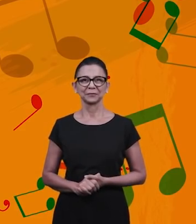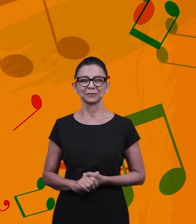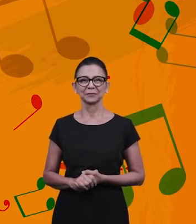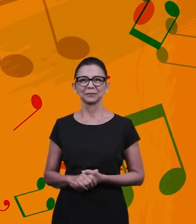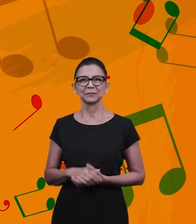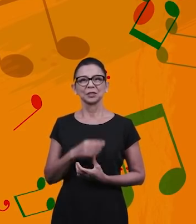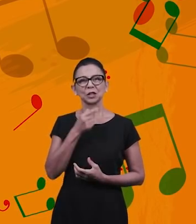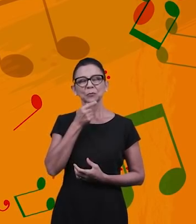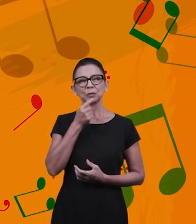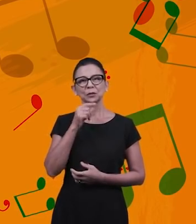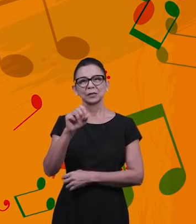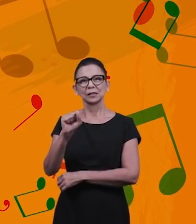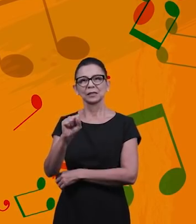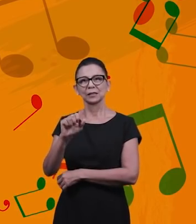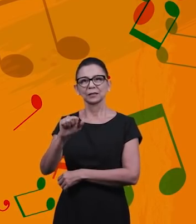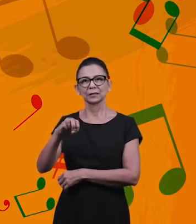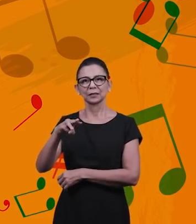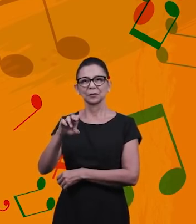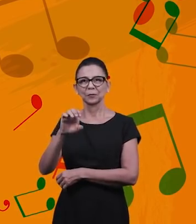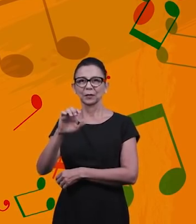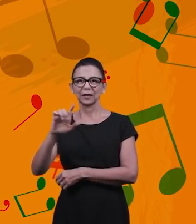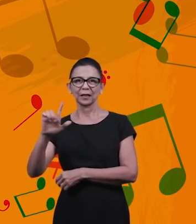de Camaçari, Bahia.